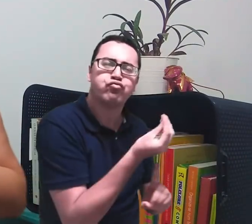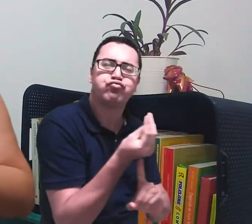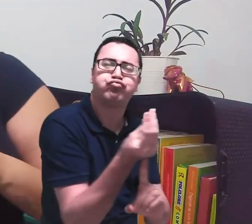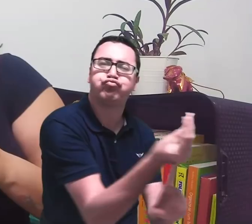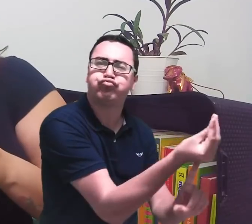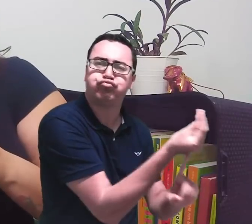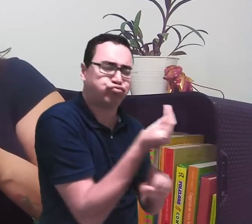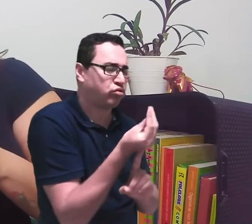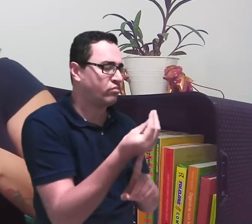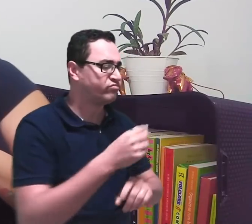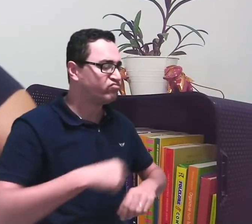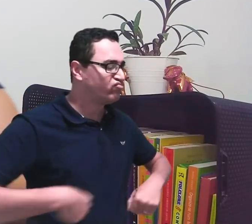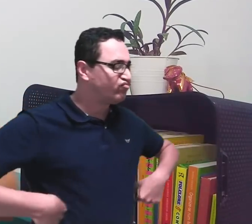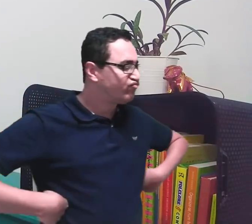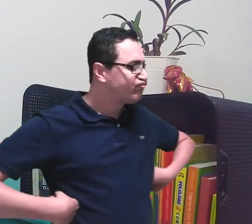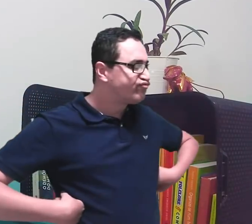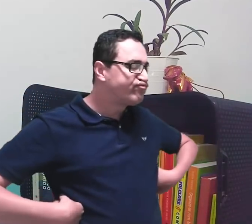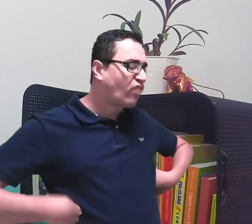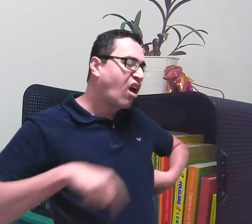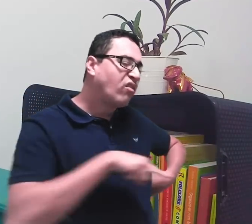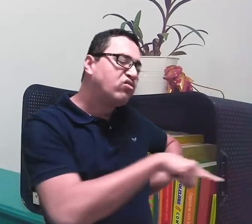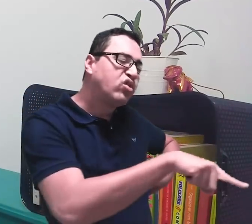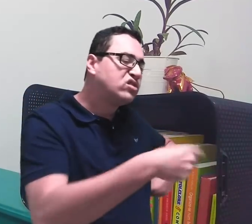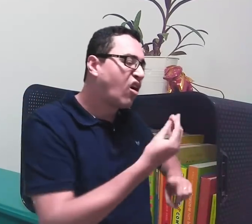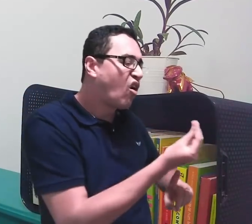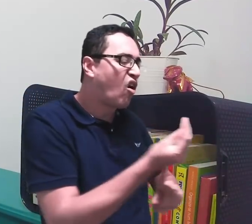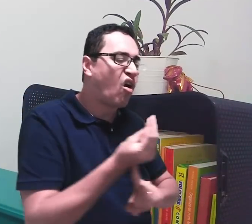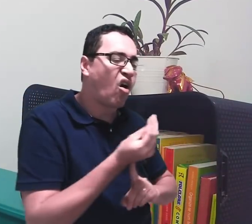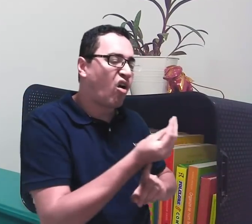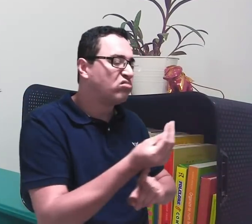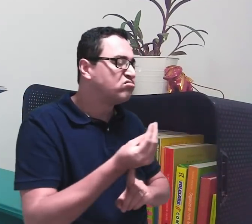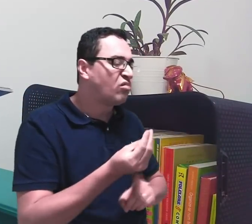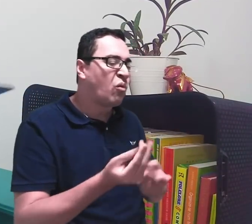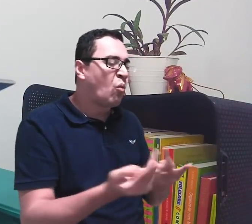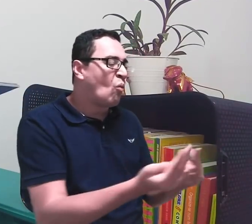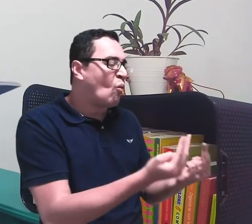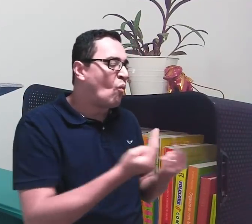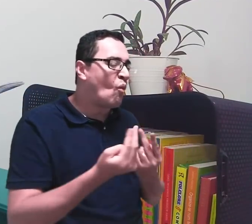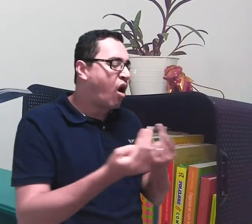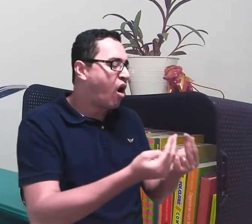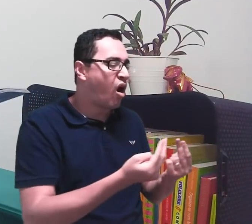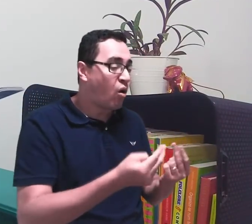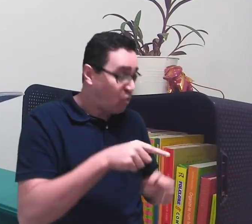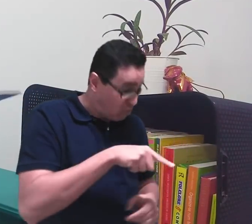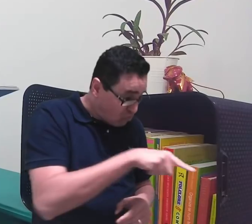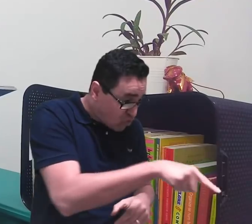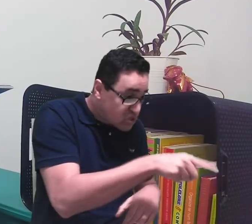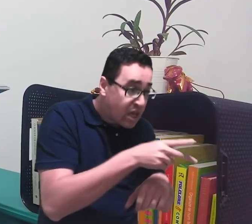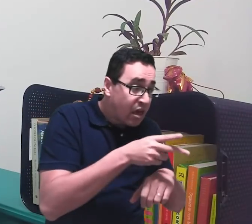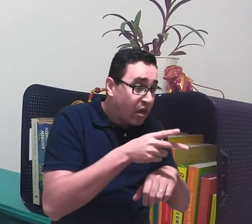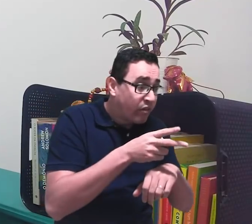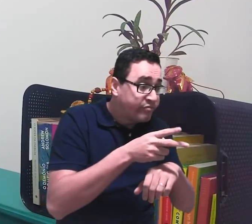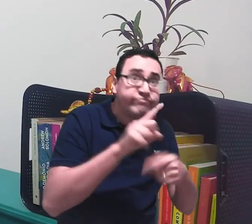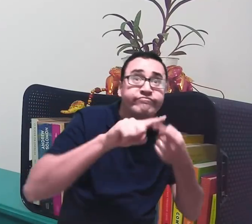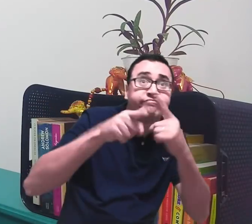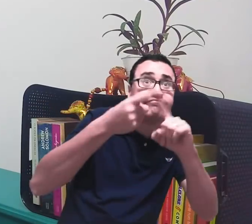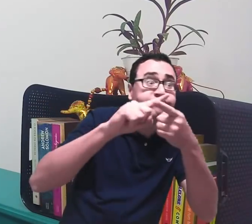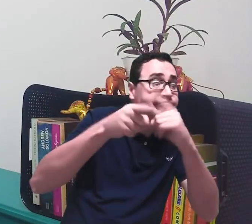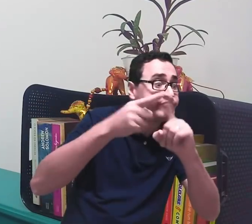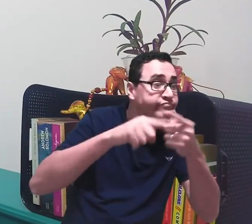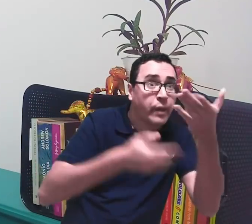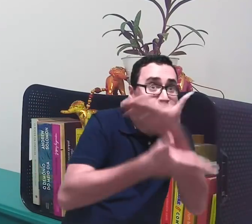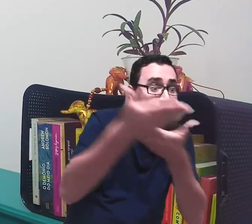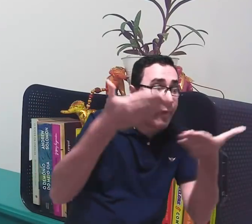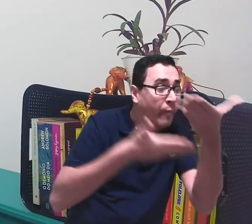disse-lhes ele. Ninguém cativou vocês. E vocês ainda não cativaram ninguém. São como a minha raposa